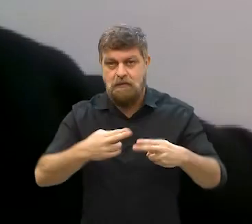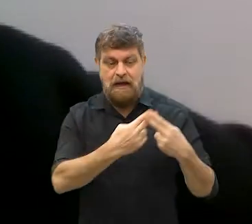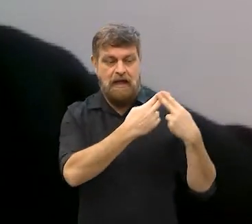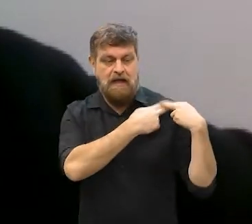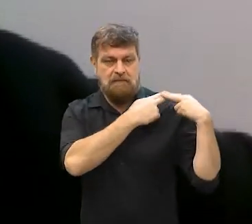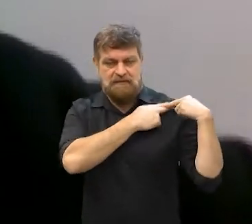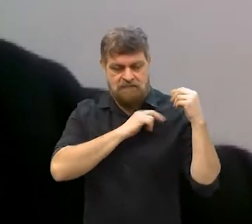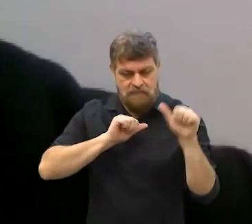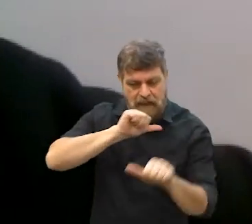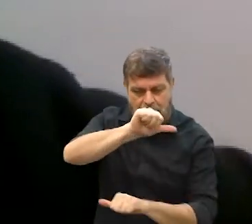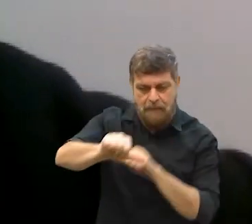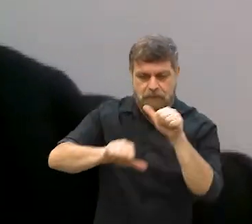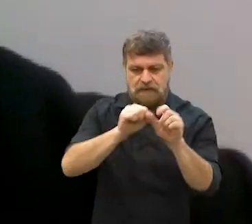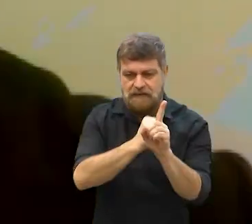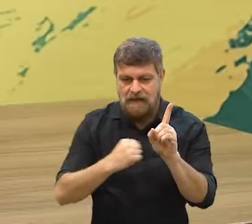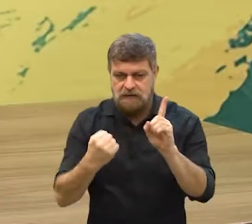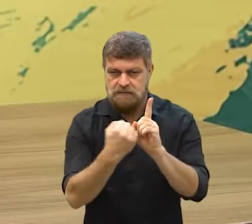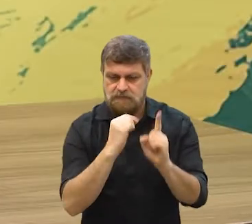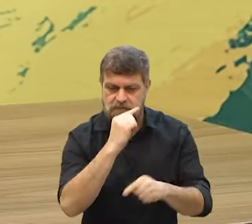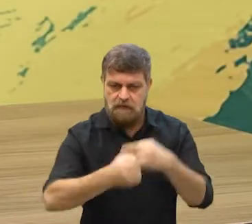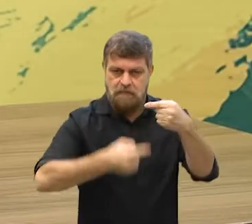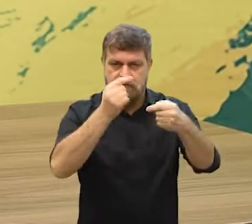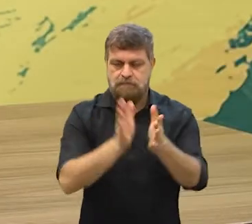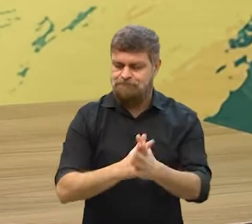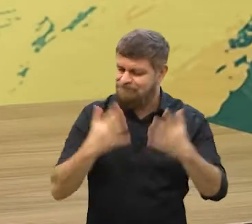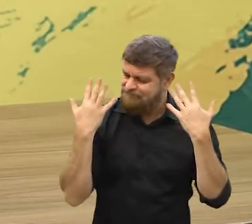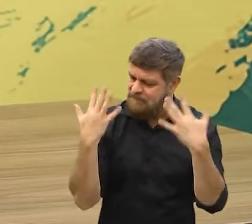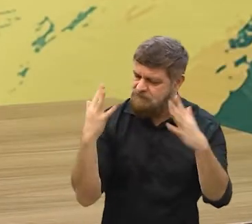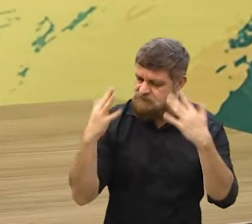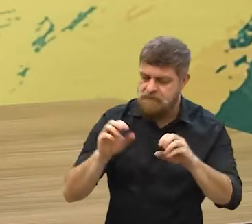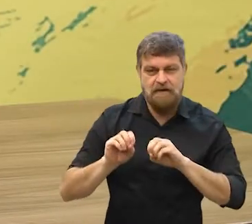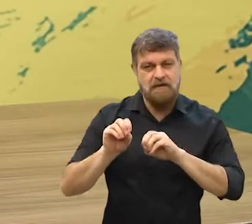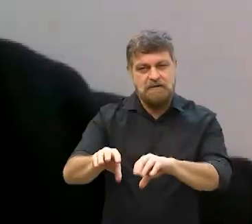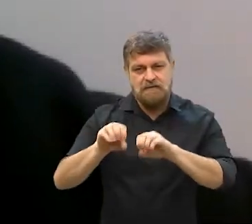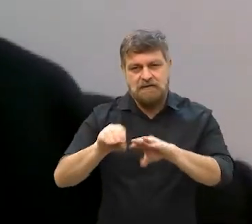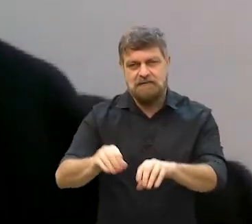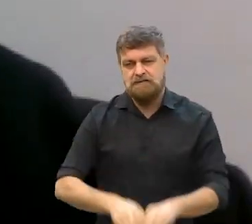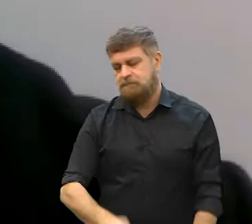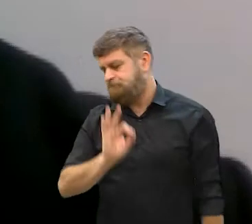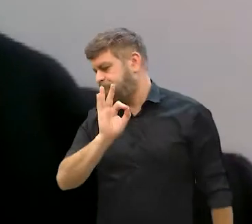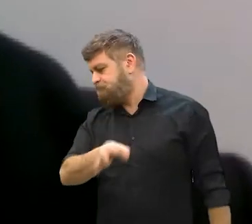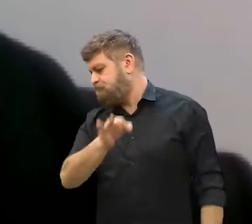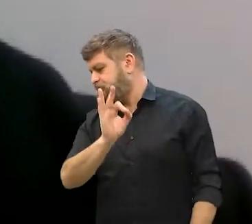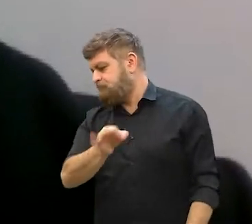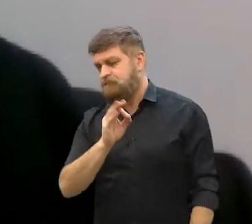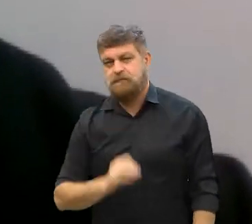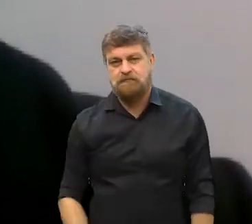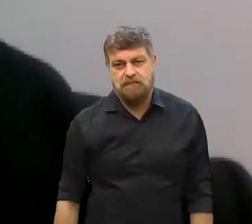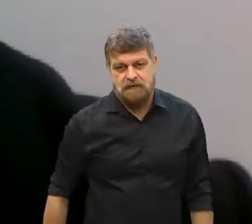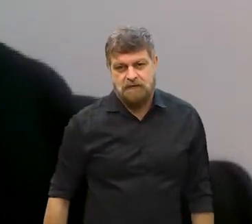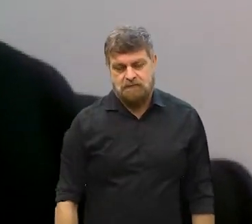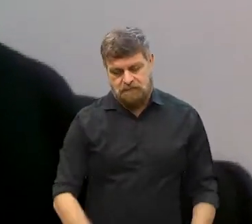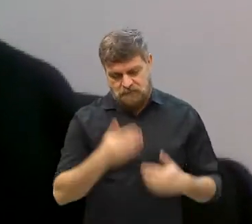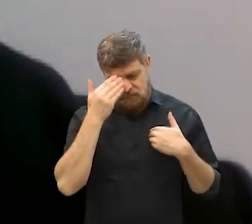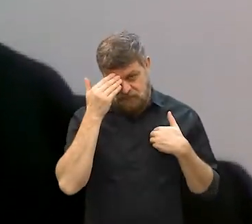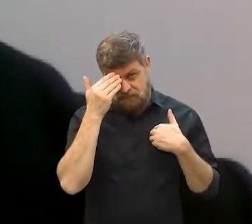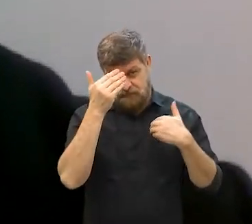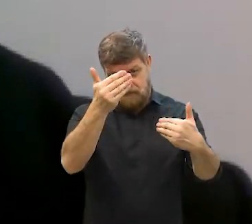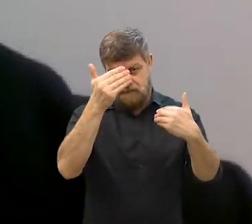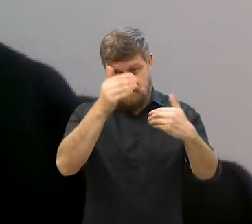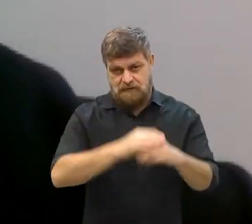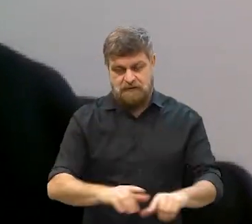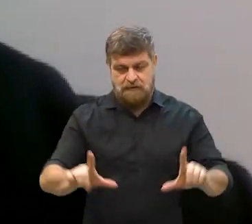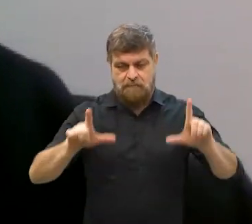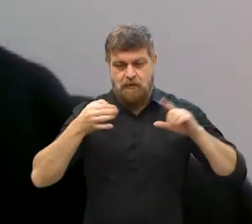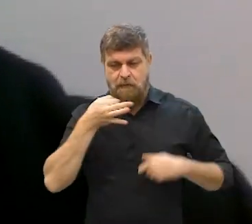essas modificações também sociais. E viva a educação, né, professor Francisco Borges? Isso mesmo. Muito obrigado, viu, pelo